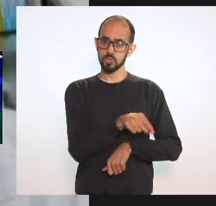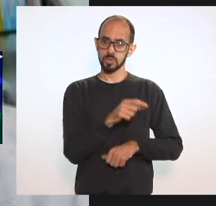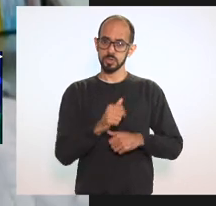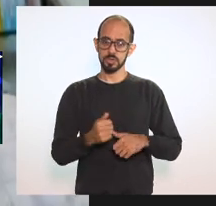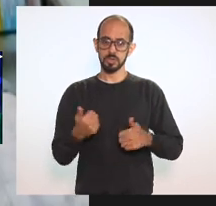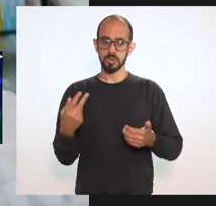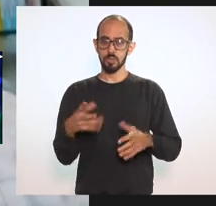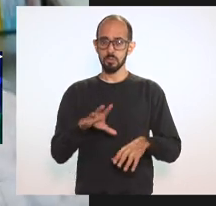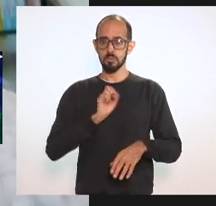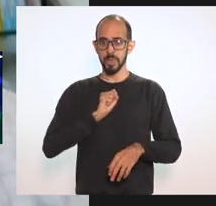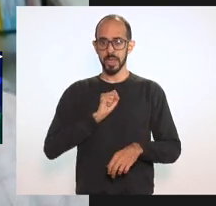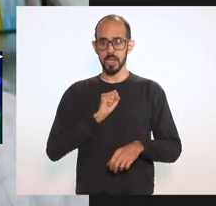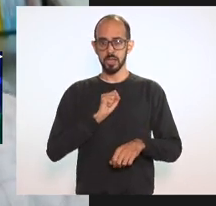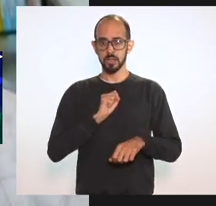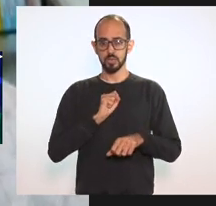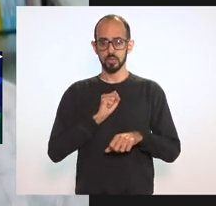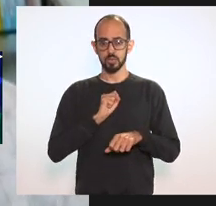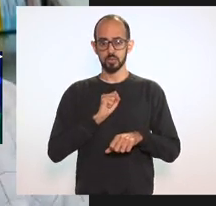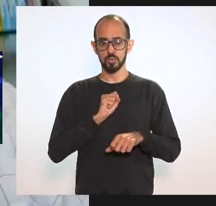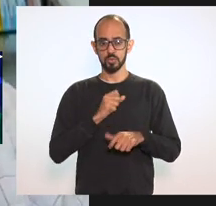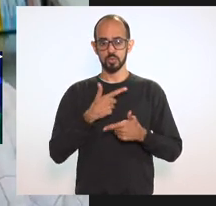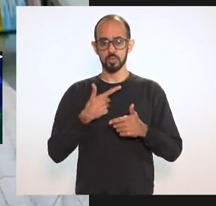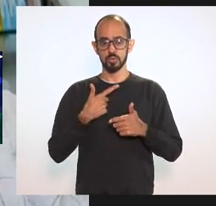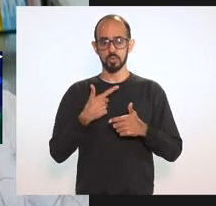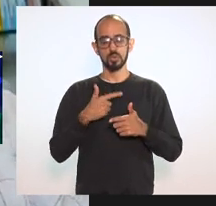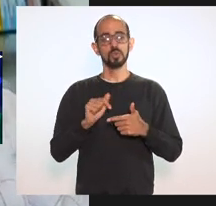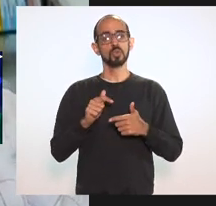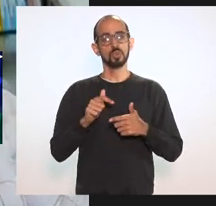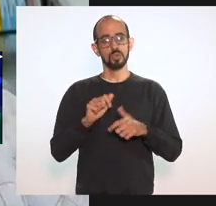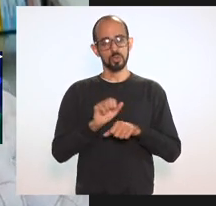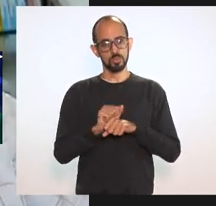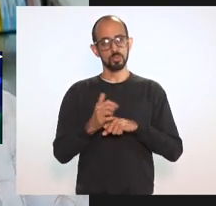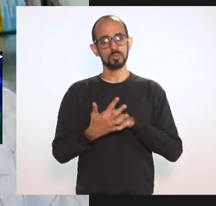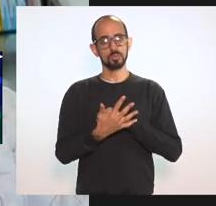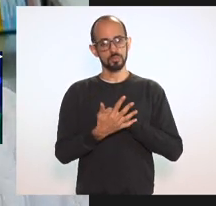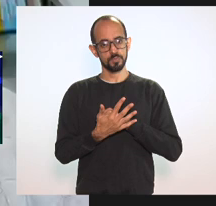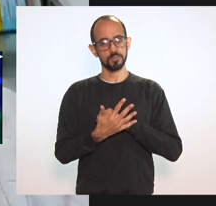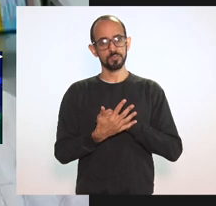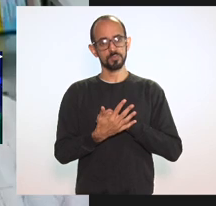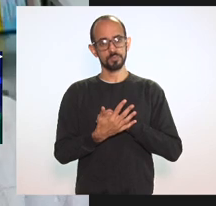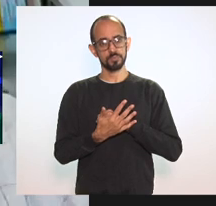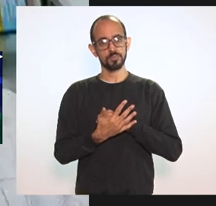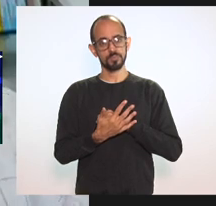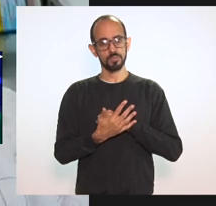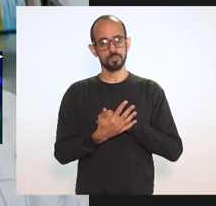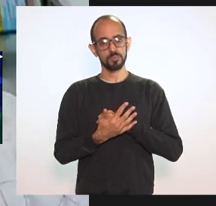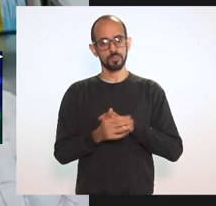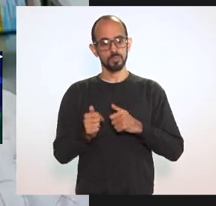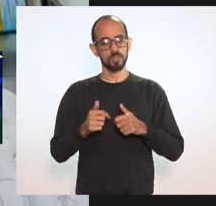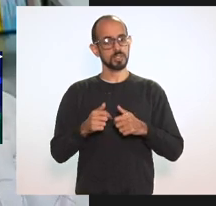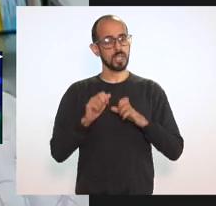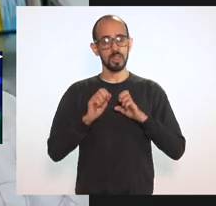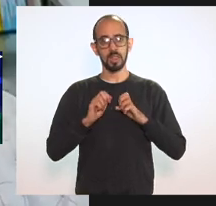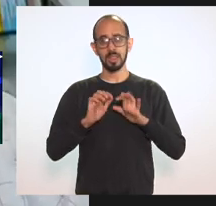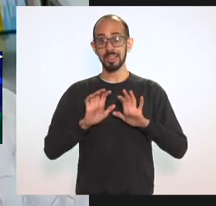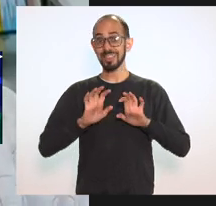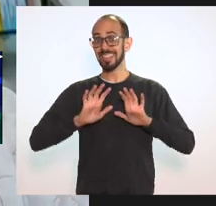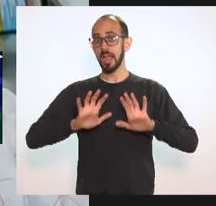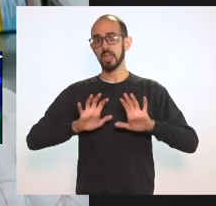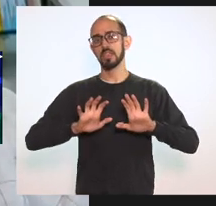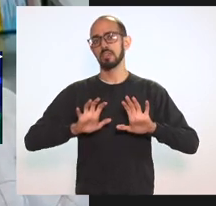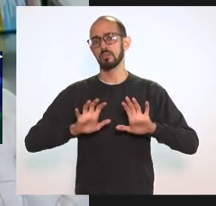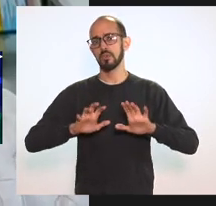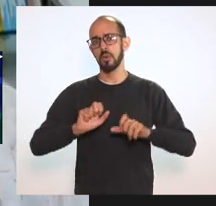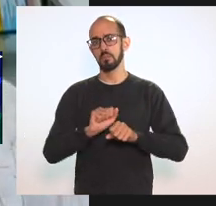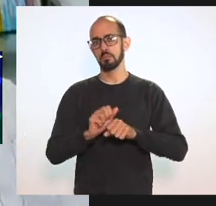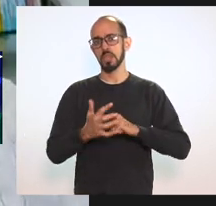acometida Fora as estimadas de reparar as perdas dessa terrível pandemia da cor